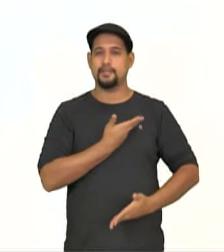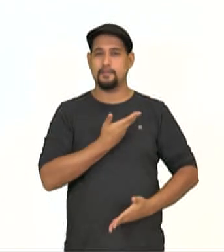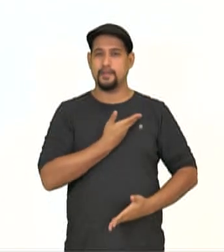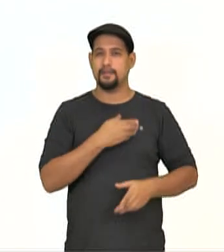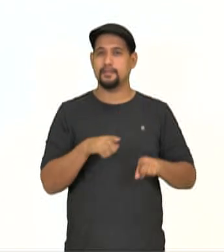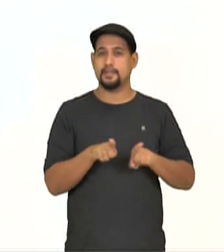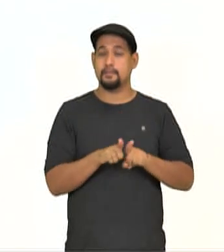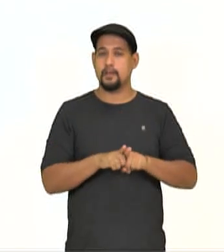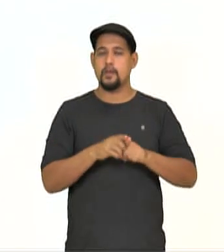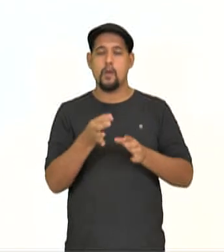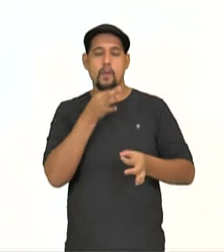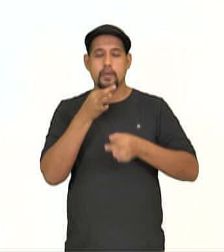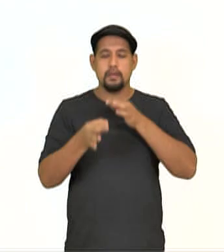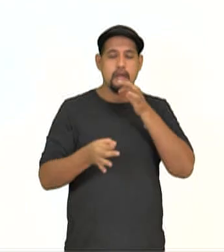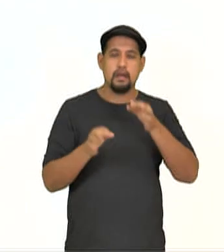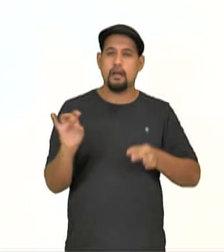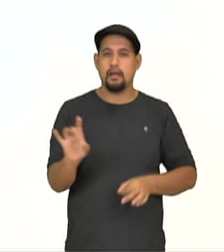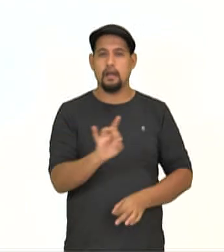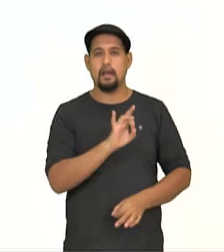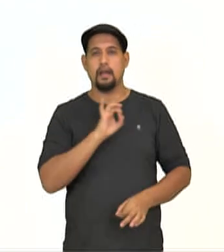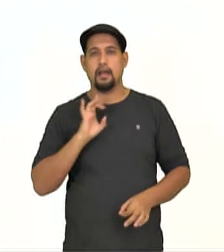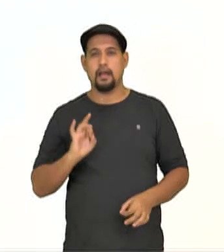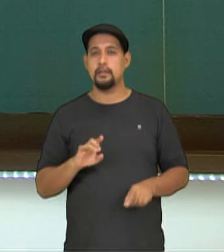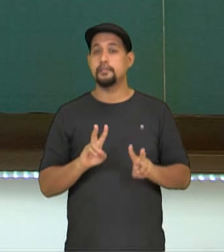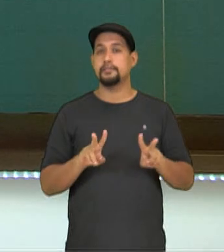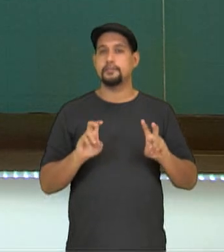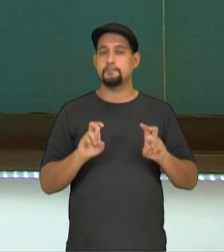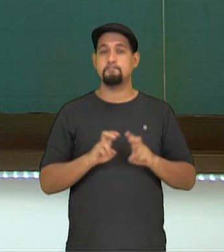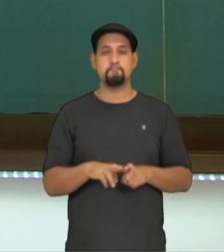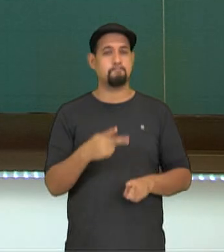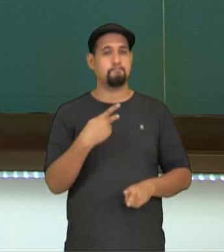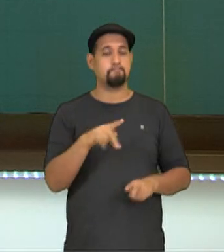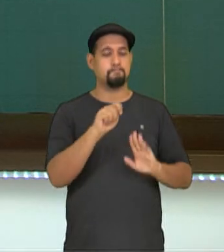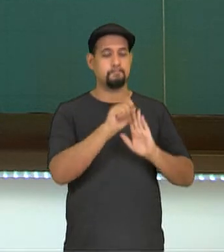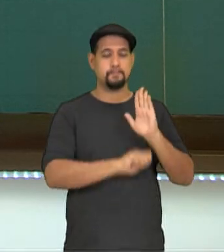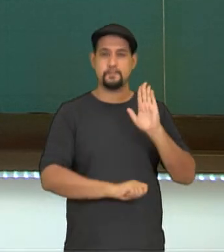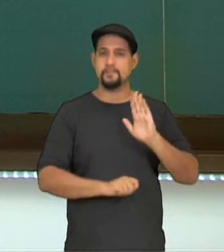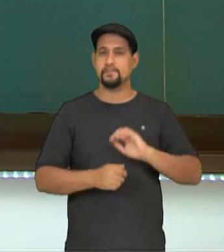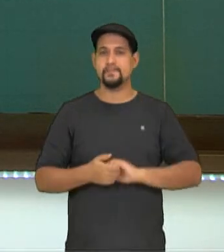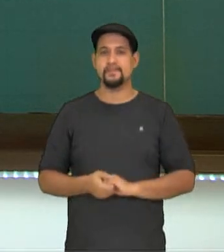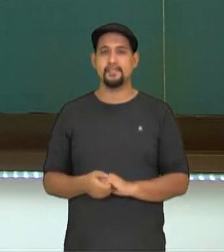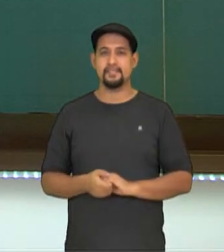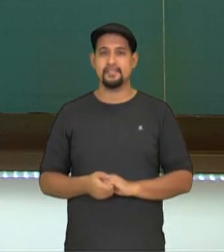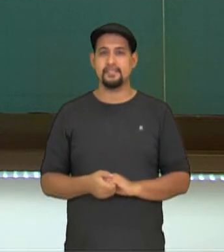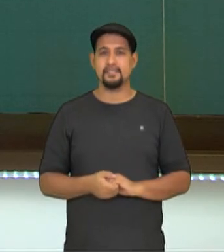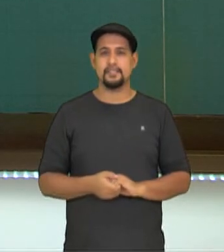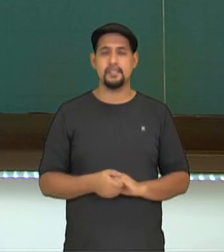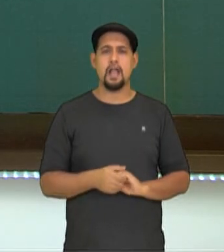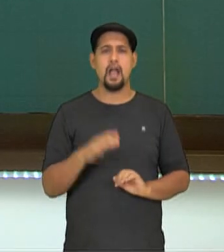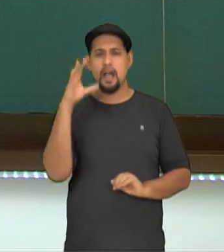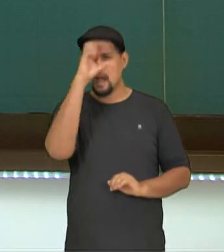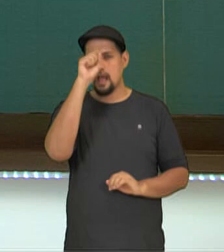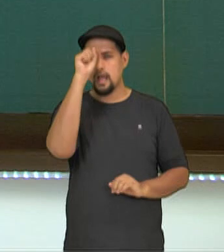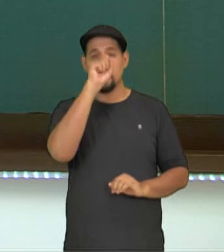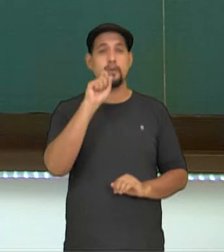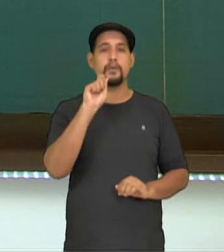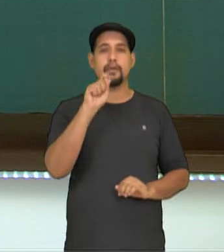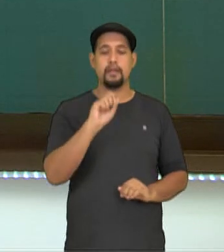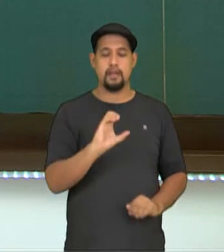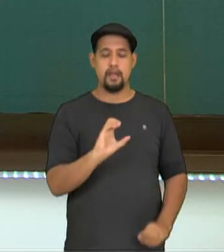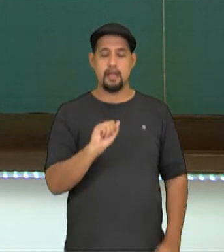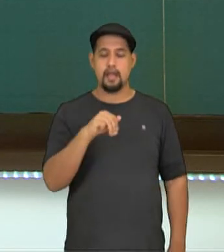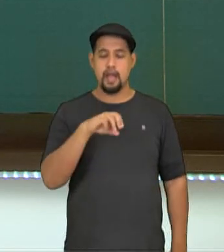colegas e ouça as opiniões deles sobre o seu texto. E o que aprendemos? Camões